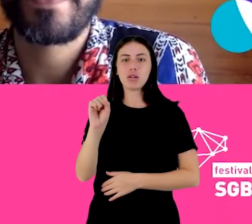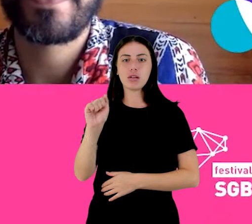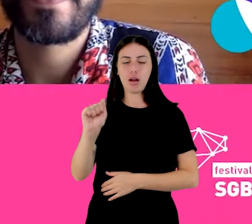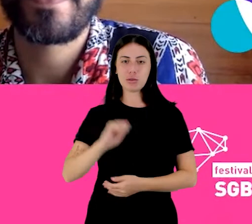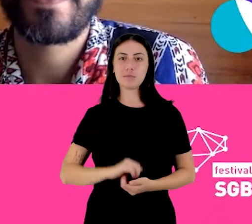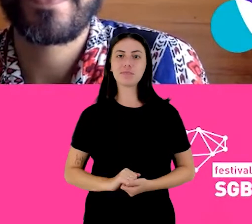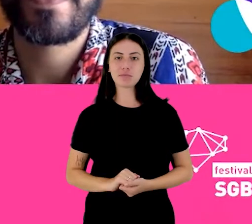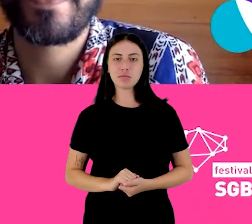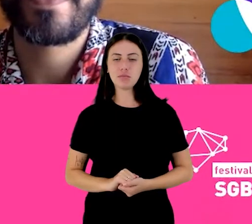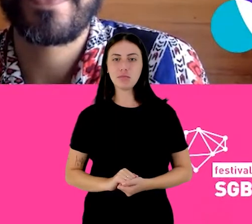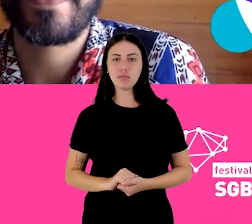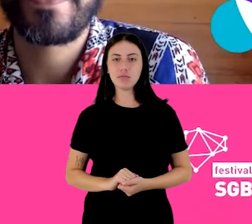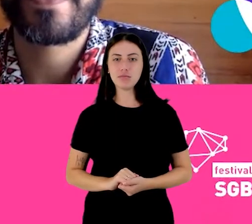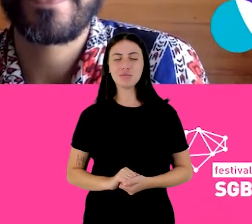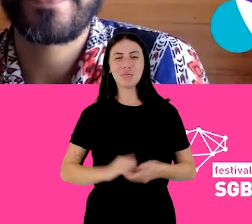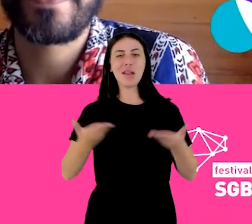olha, eu conheço